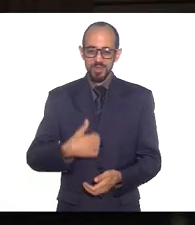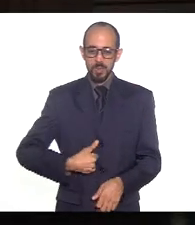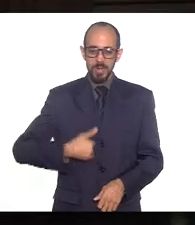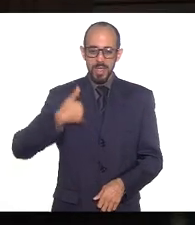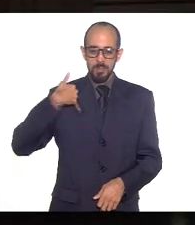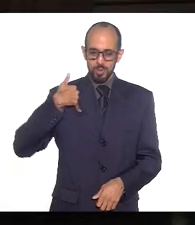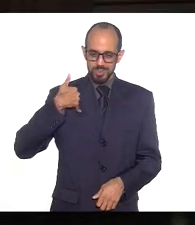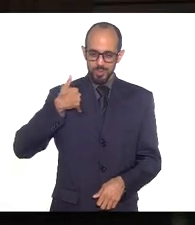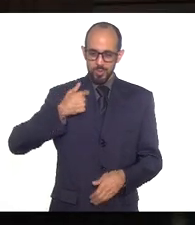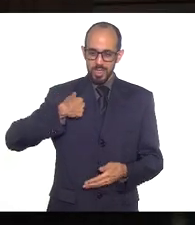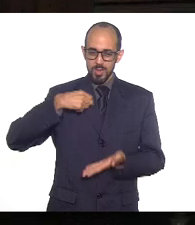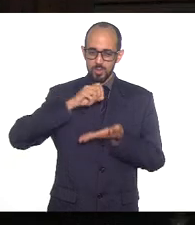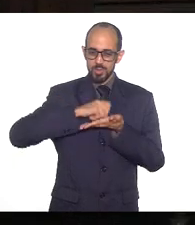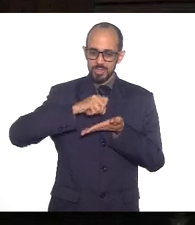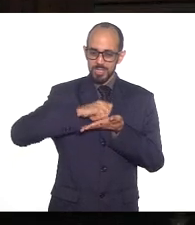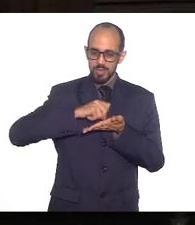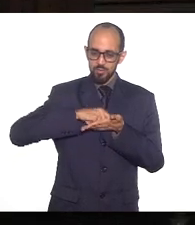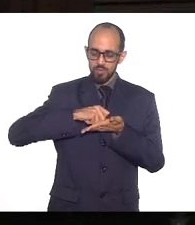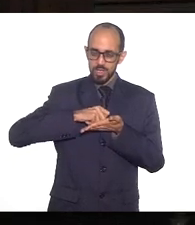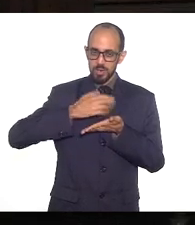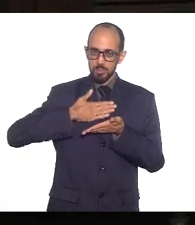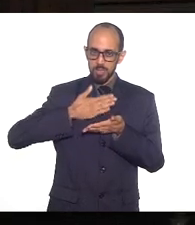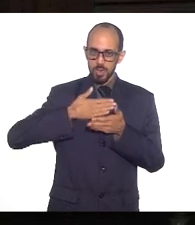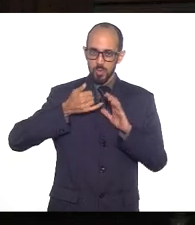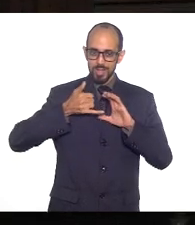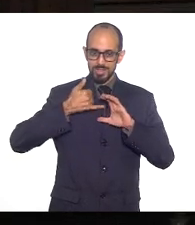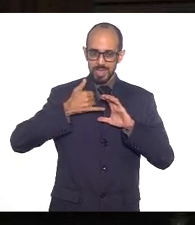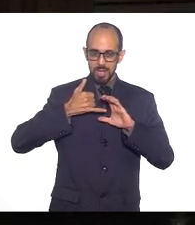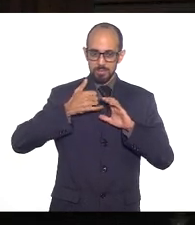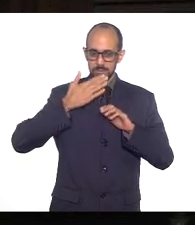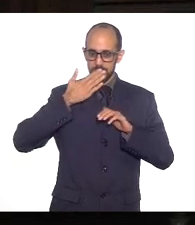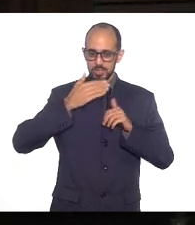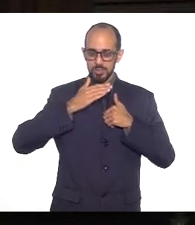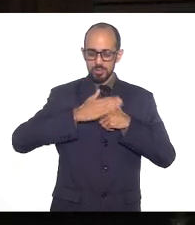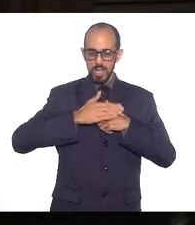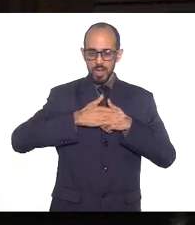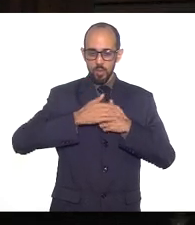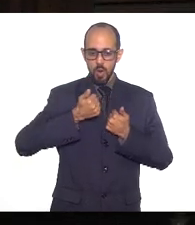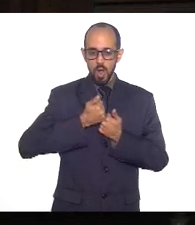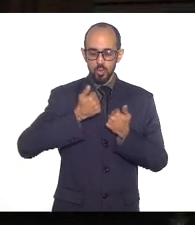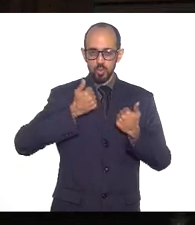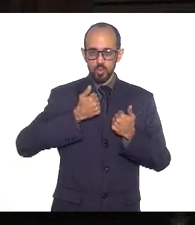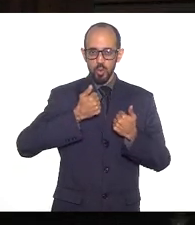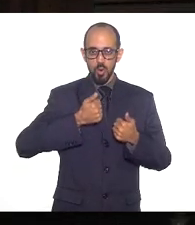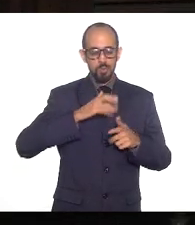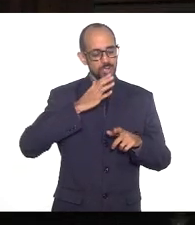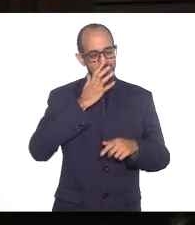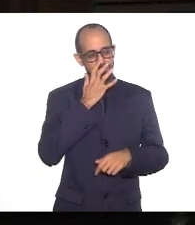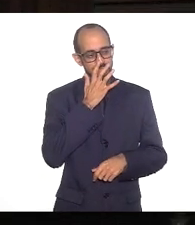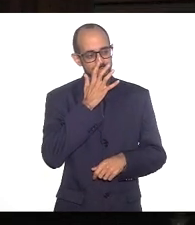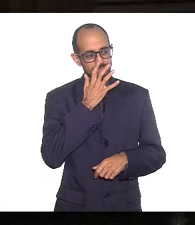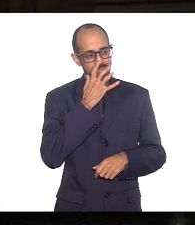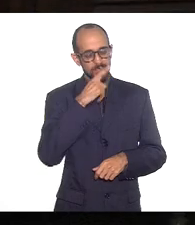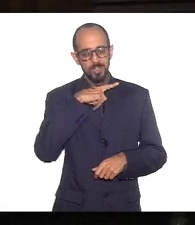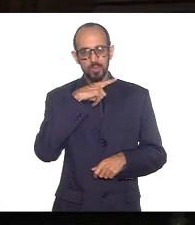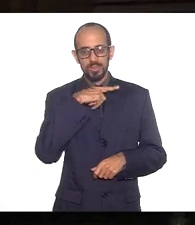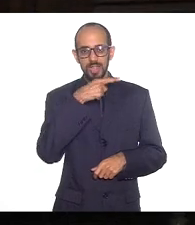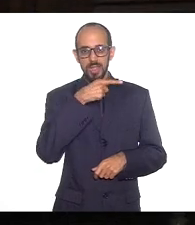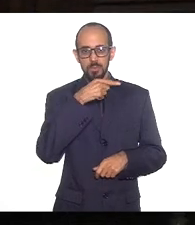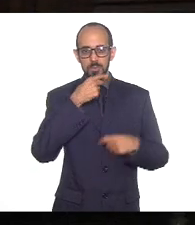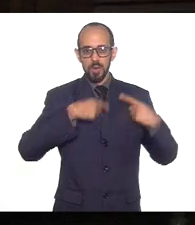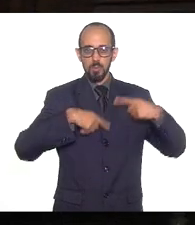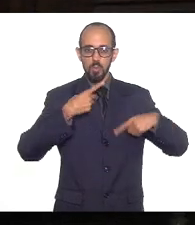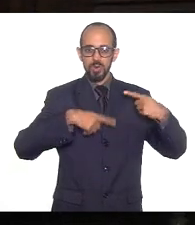participar disso eu escrevi isso no meu Zap pedindo para ser coautor por conta dessa admiração enorme que eu tenho pelo